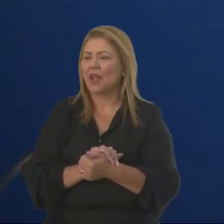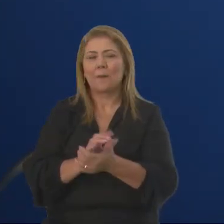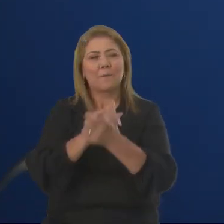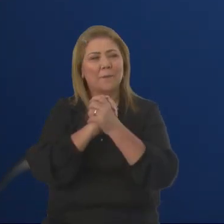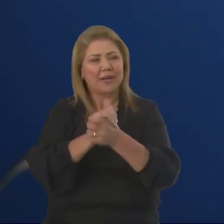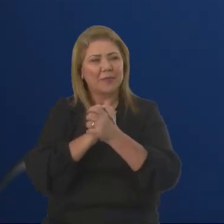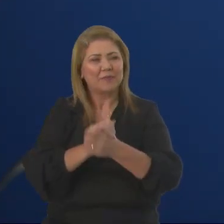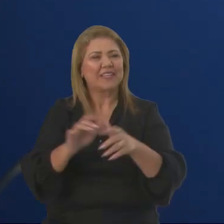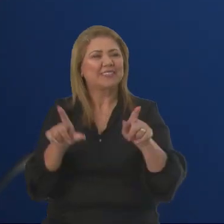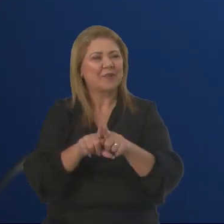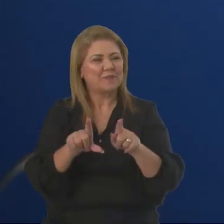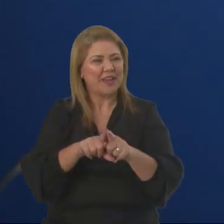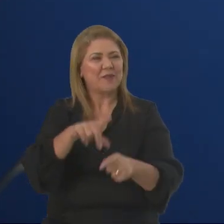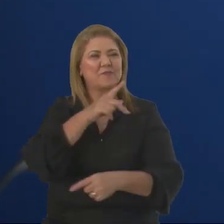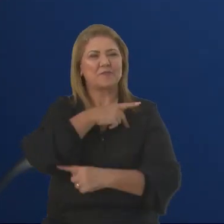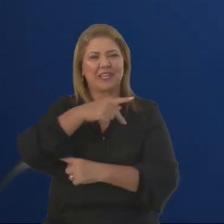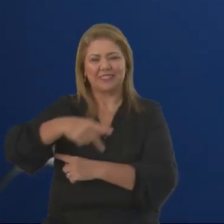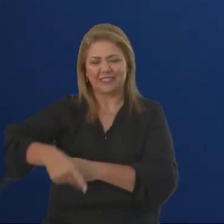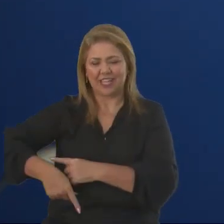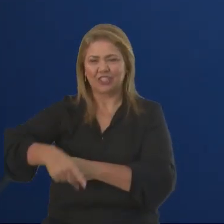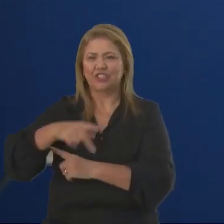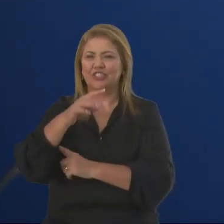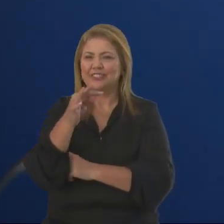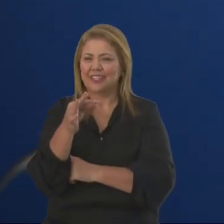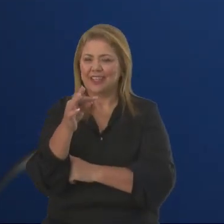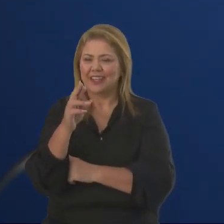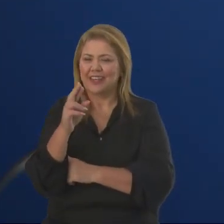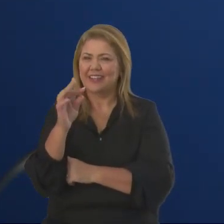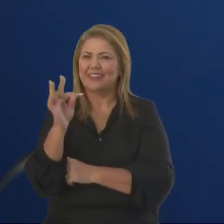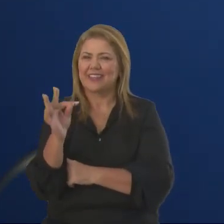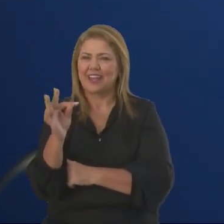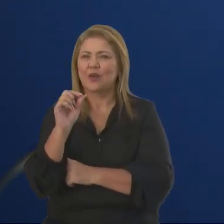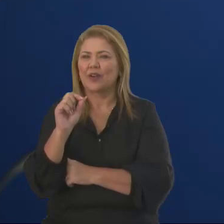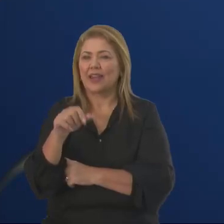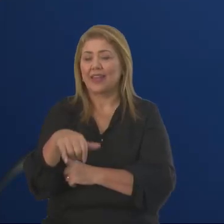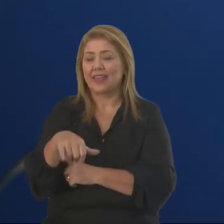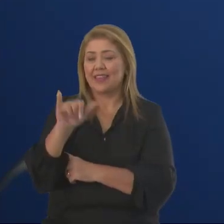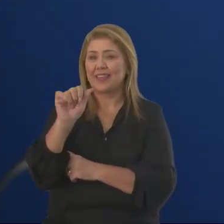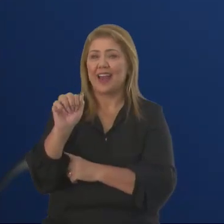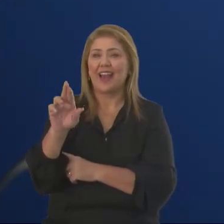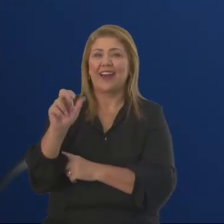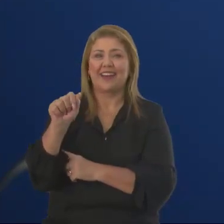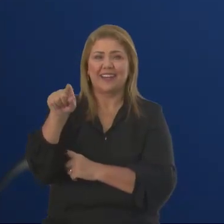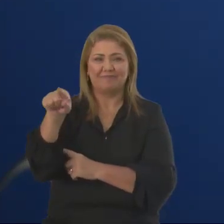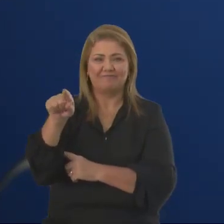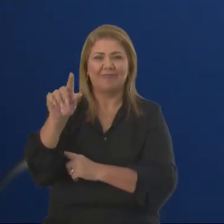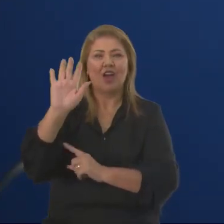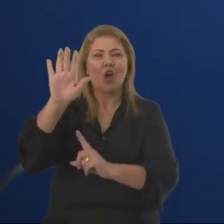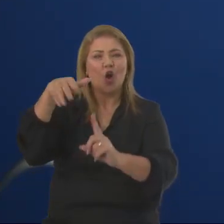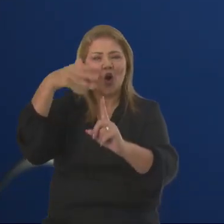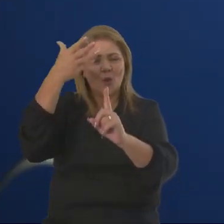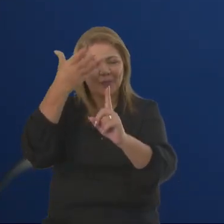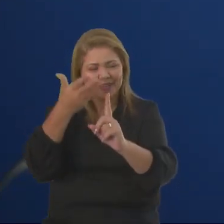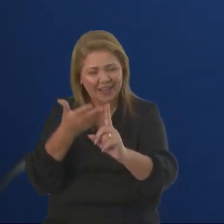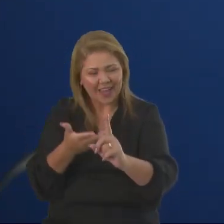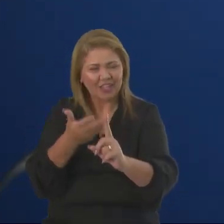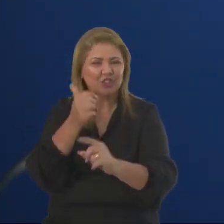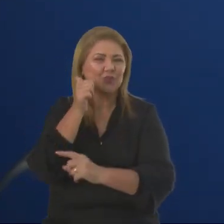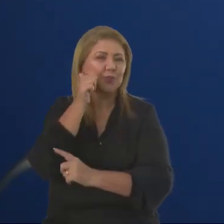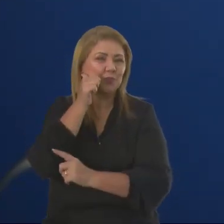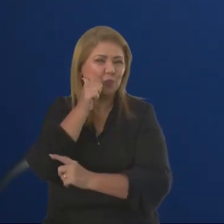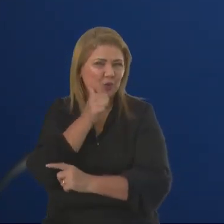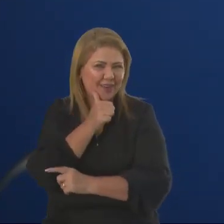Parabenizo também a presidência do nosso tribunal, desembargador Iara, pela iniciativa de homenagear, né, as mulheres dos